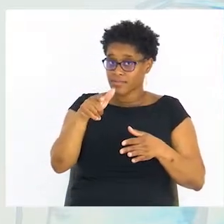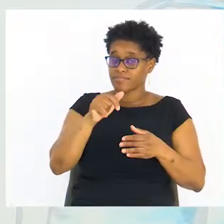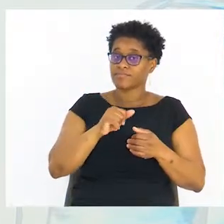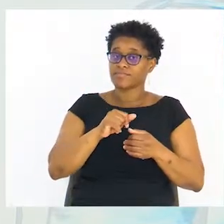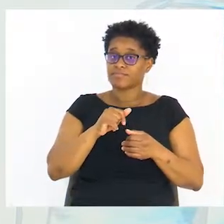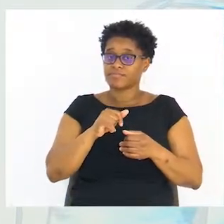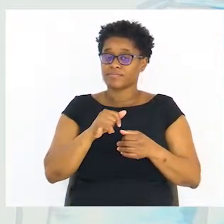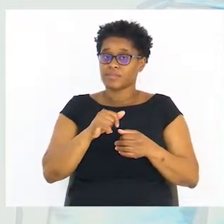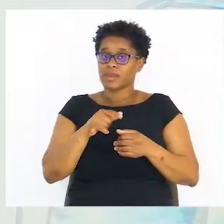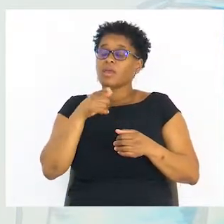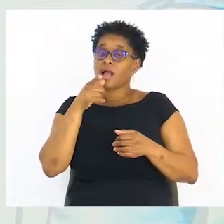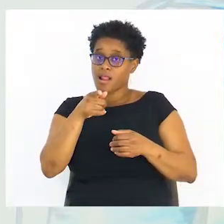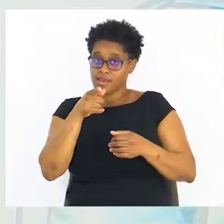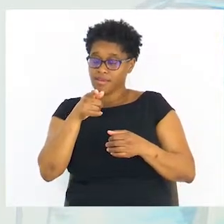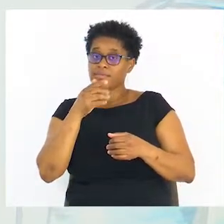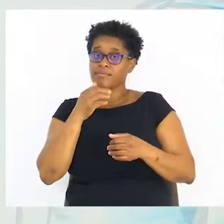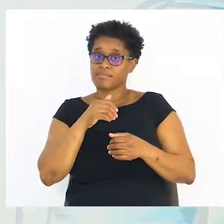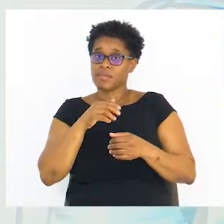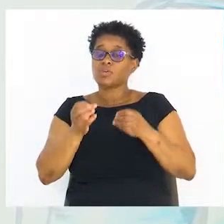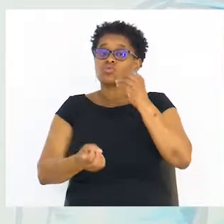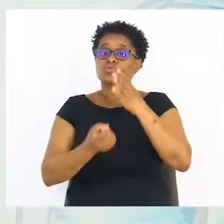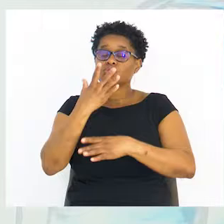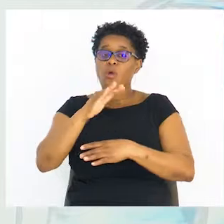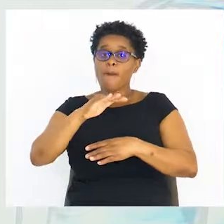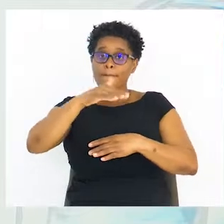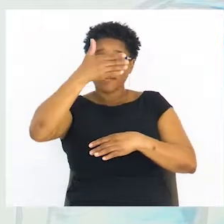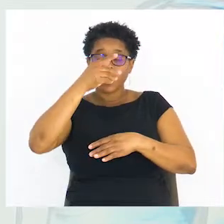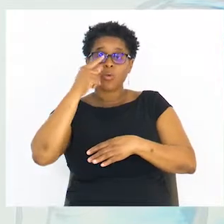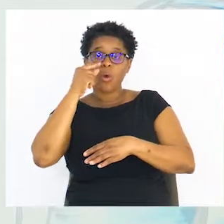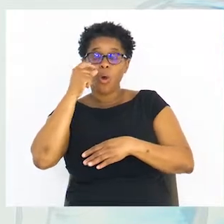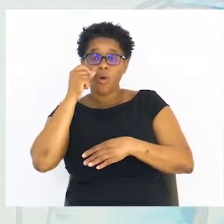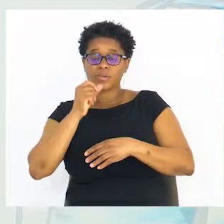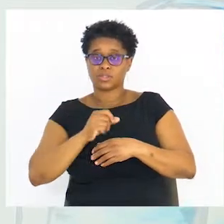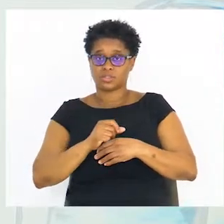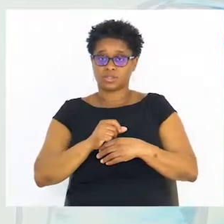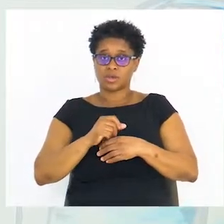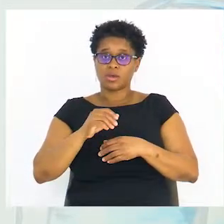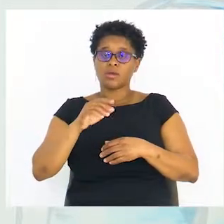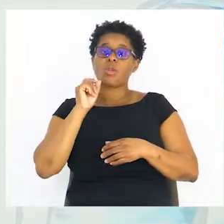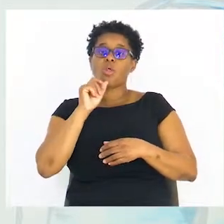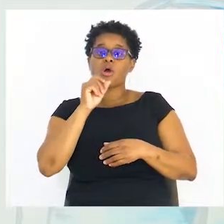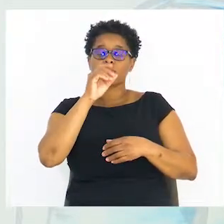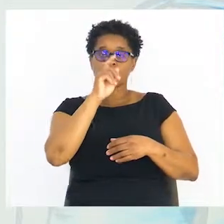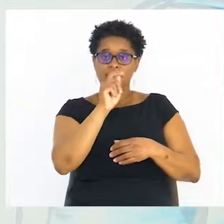ali, portanto, é ali que surgiu os primeiros homens, os